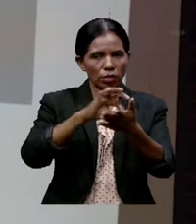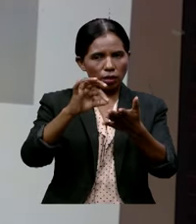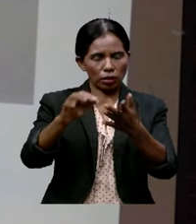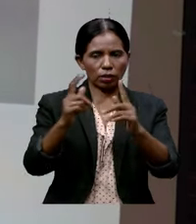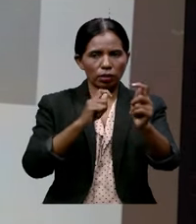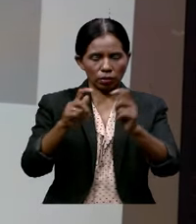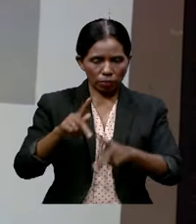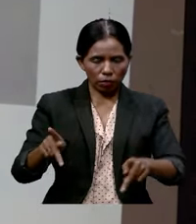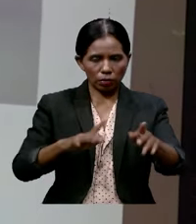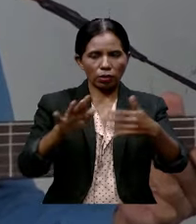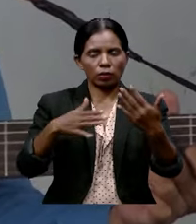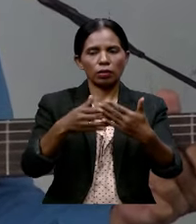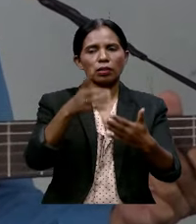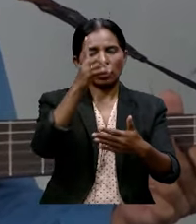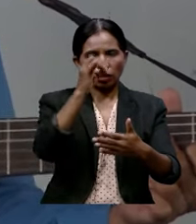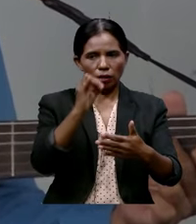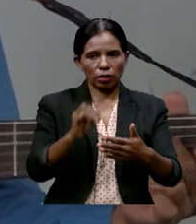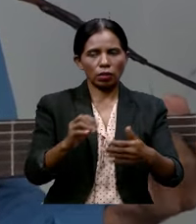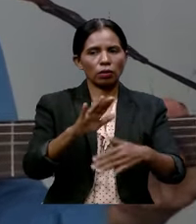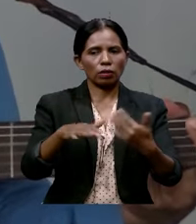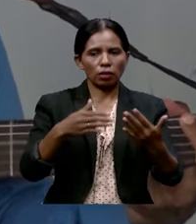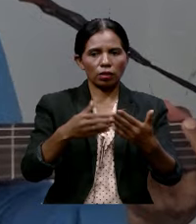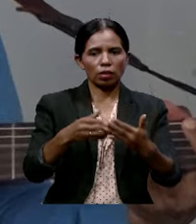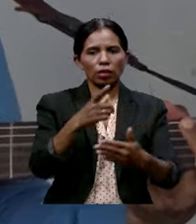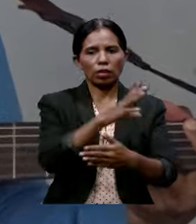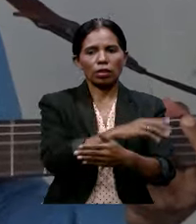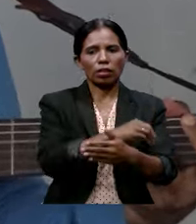transporte público sira iha capital dili. Maioria holian